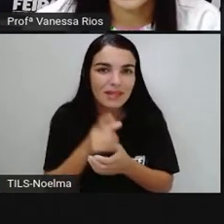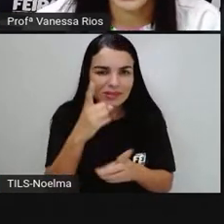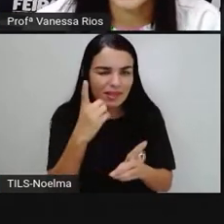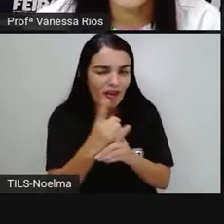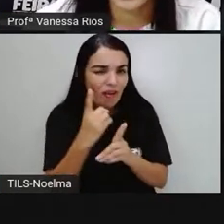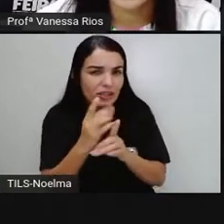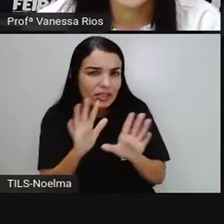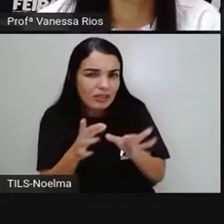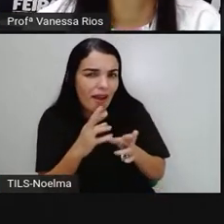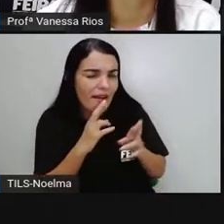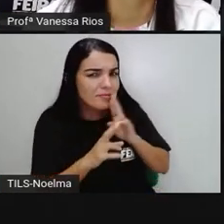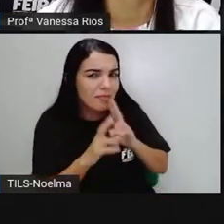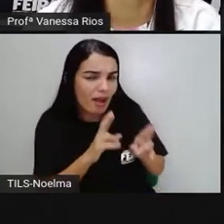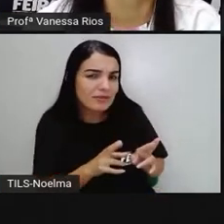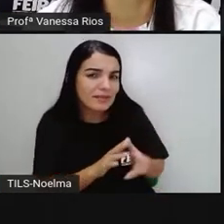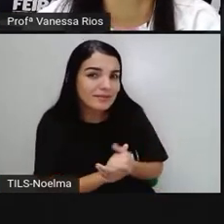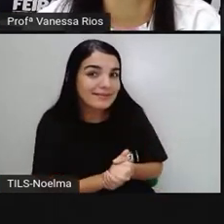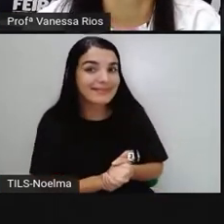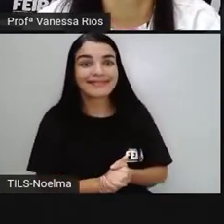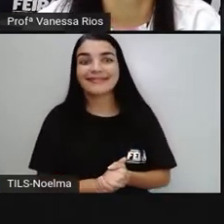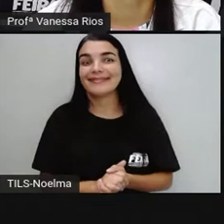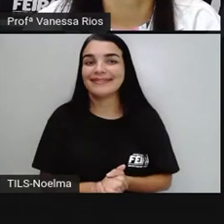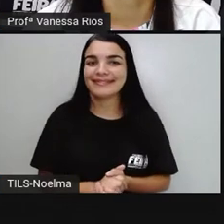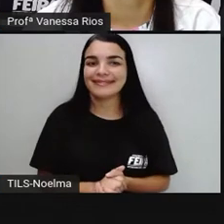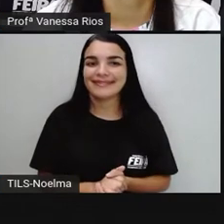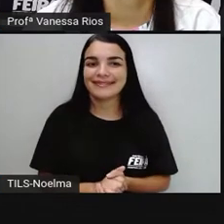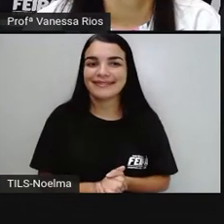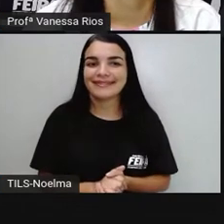Encontraram aí a resposta? Olhem só.